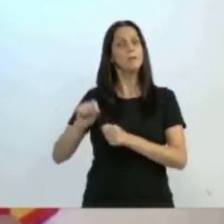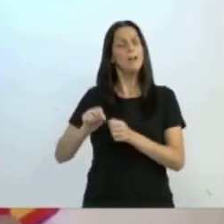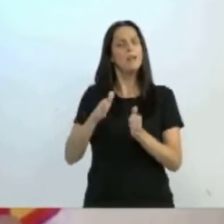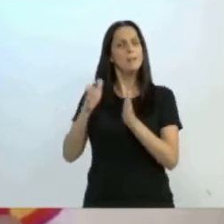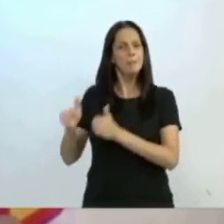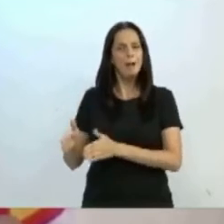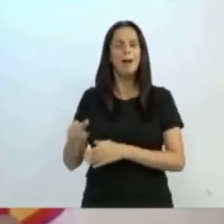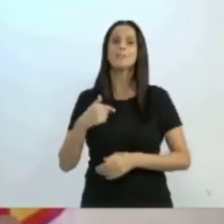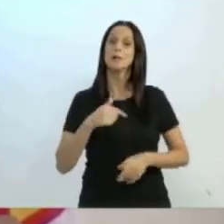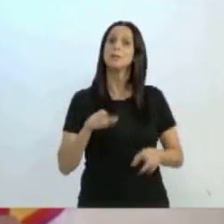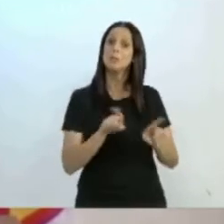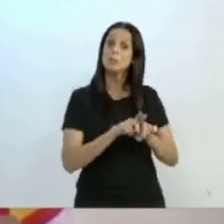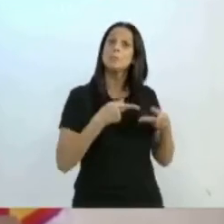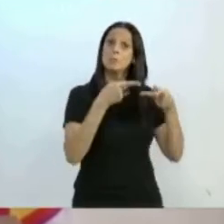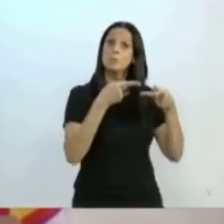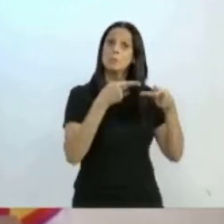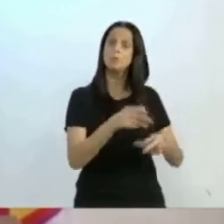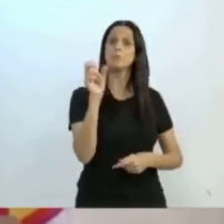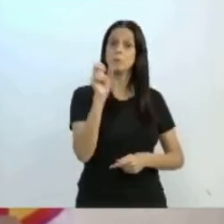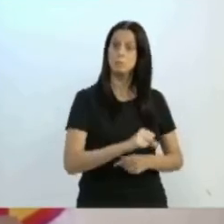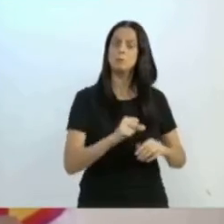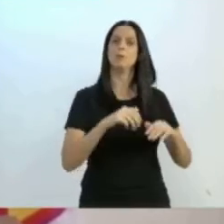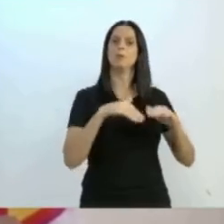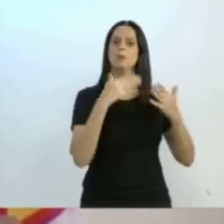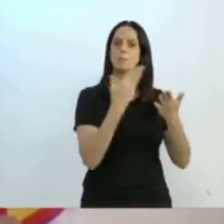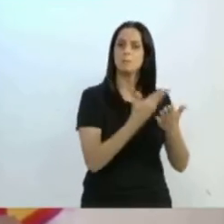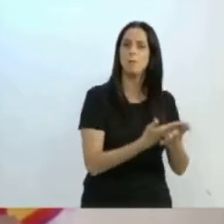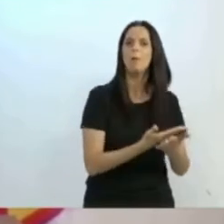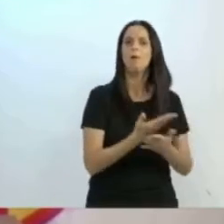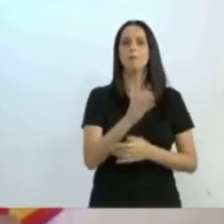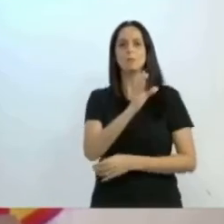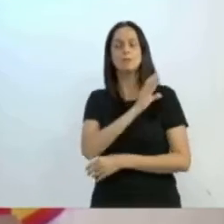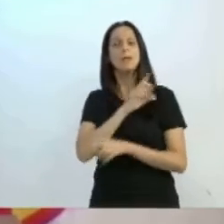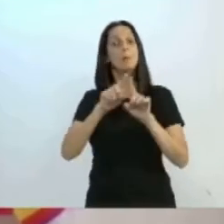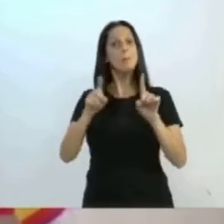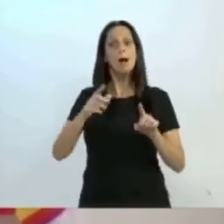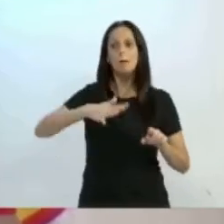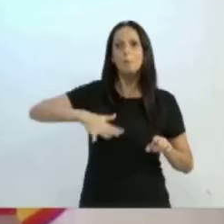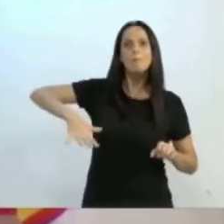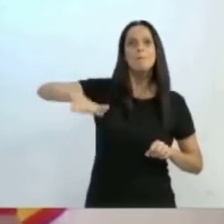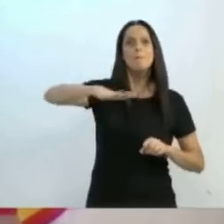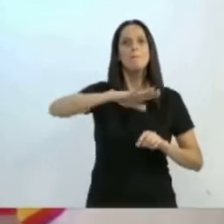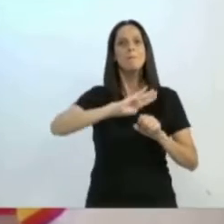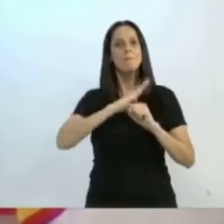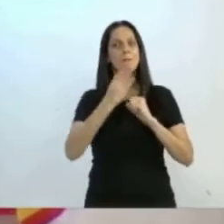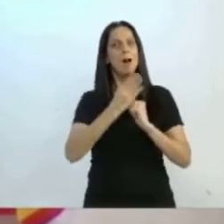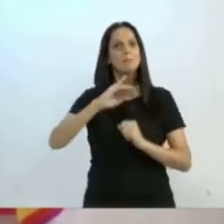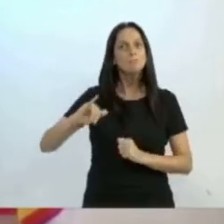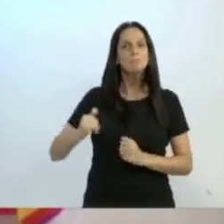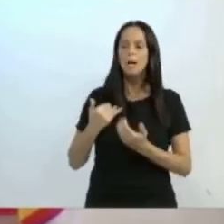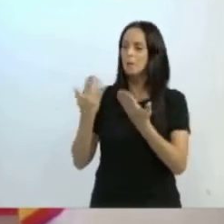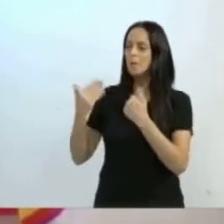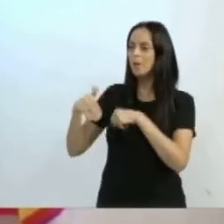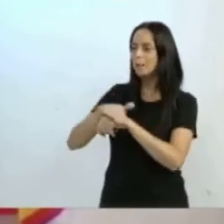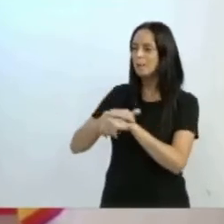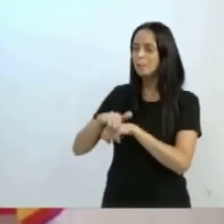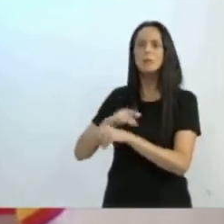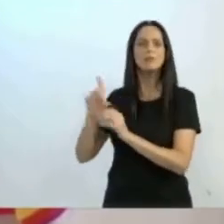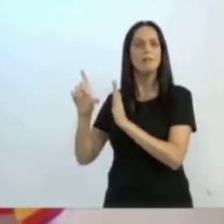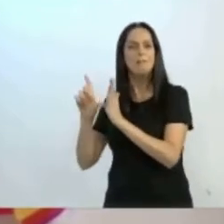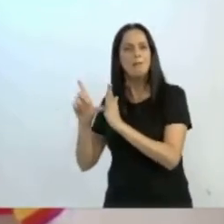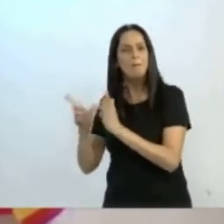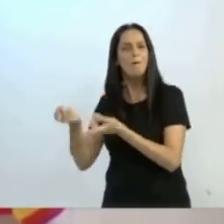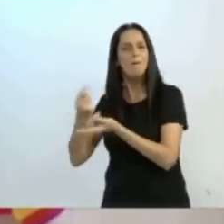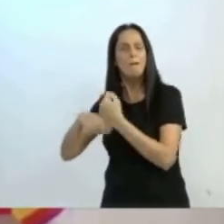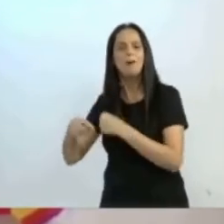a tua escolas mas exige também um torno a comunidade tenho certeza que o Vereador Pedro sobre o quanto o senhor também vai nas escolas isso não sei se o